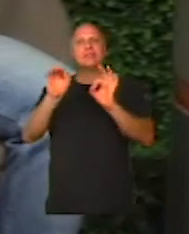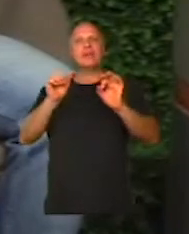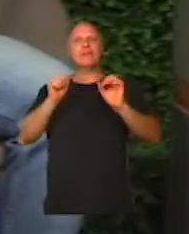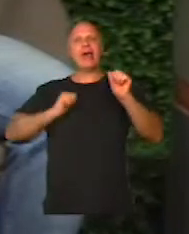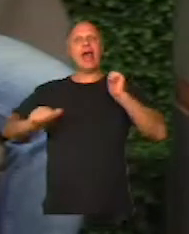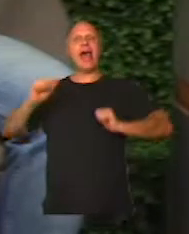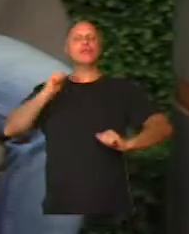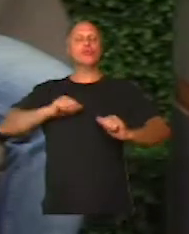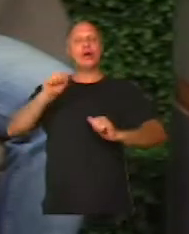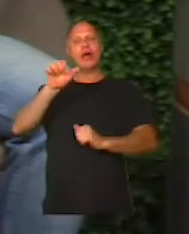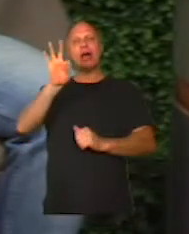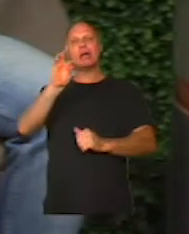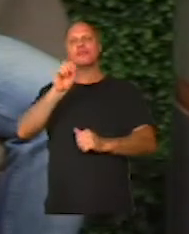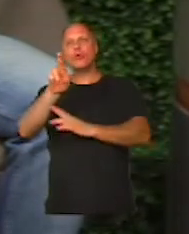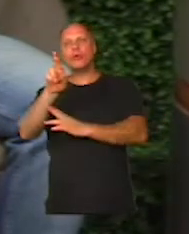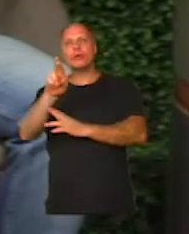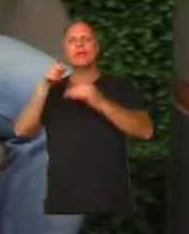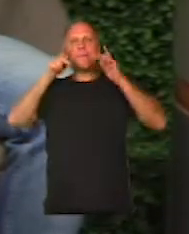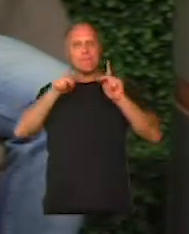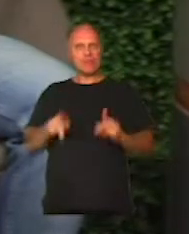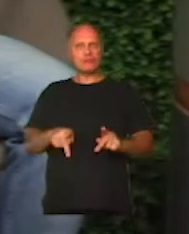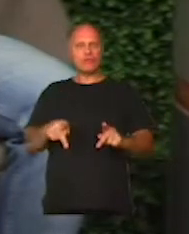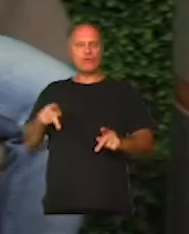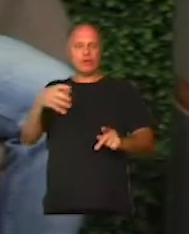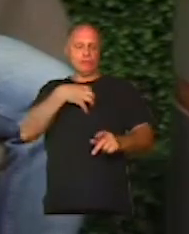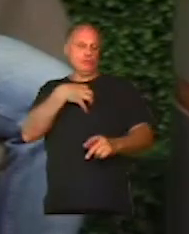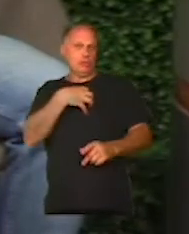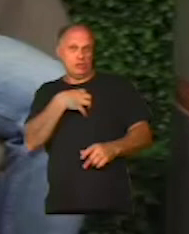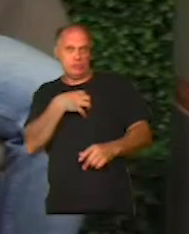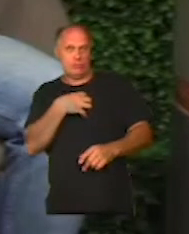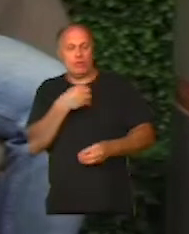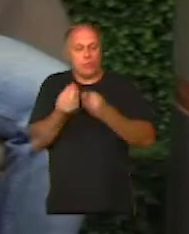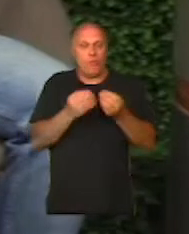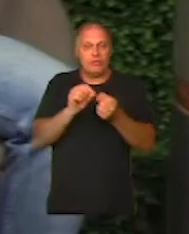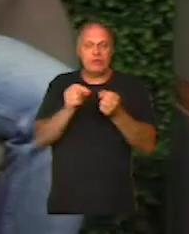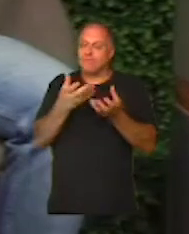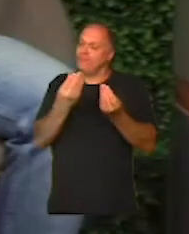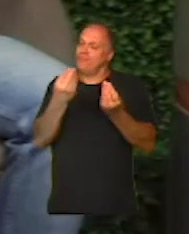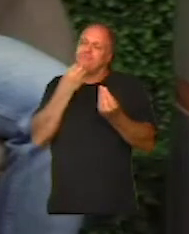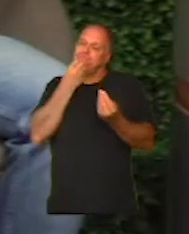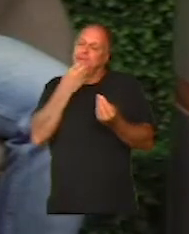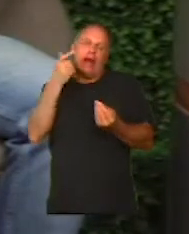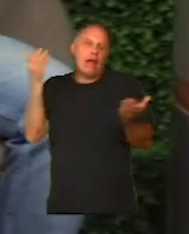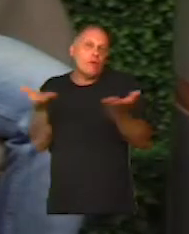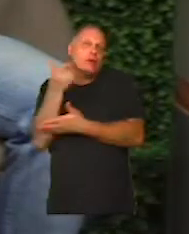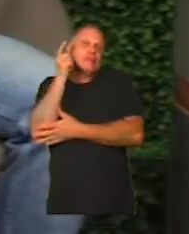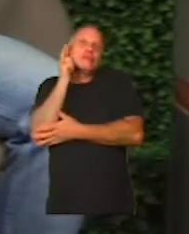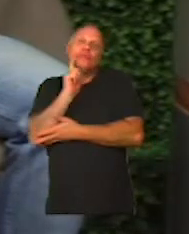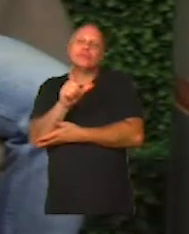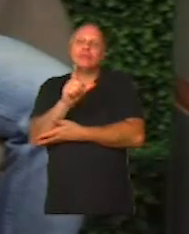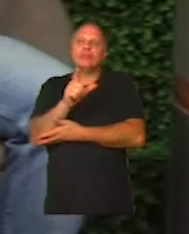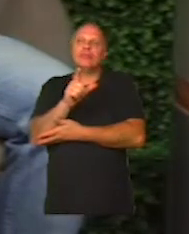Ator e pessoa, né? Foi um sucesso maravilhoso. A gente conseguiu agora,